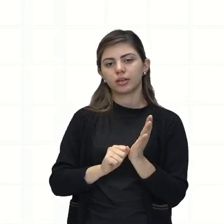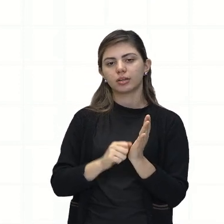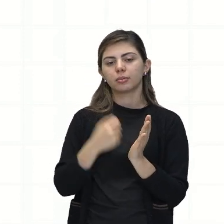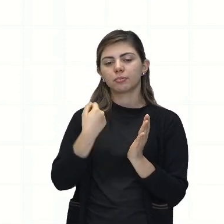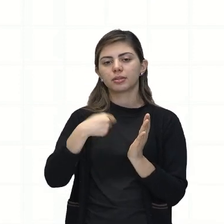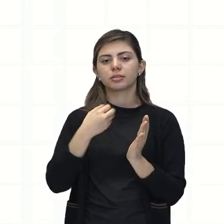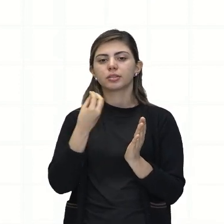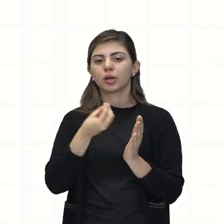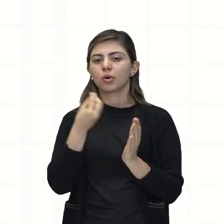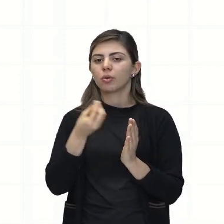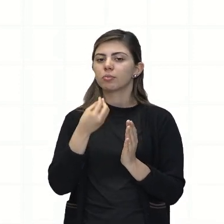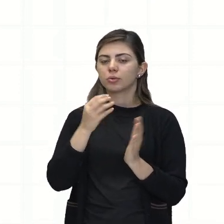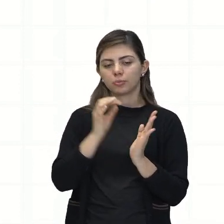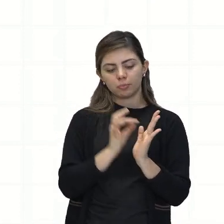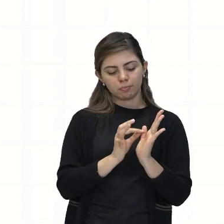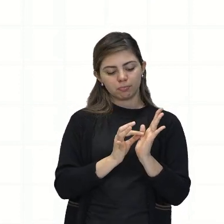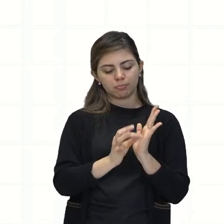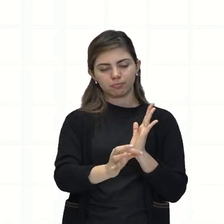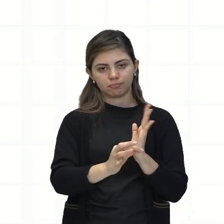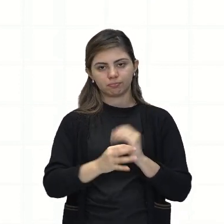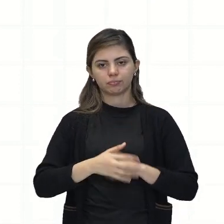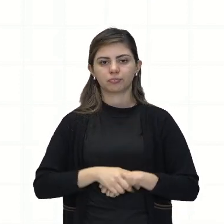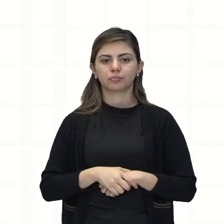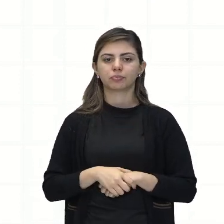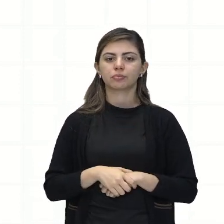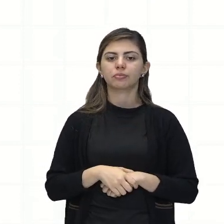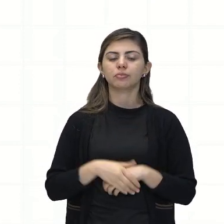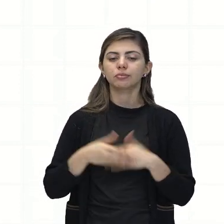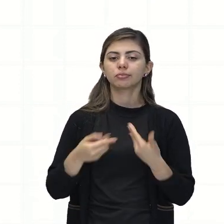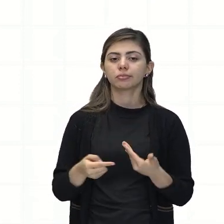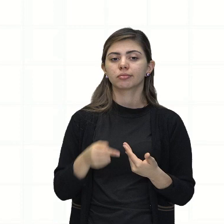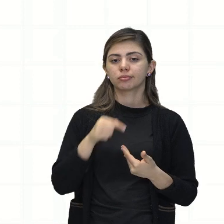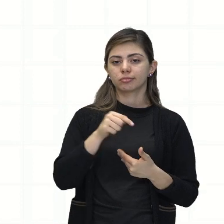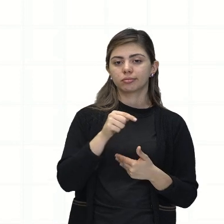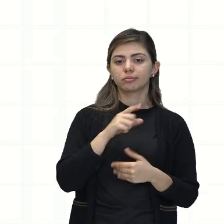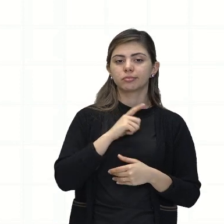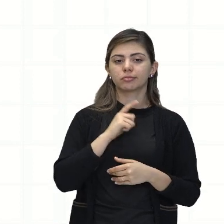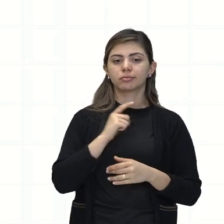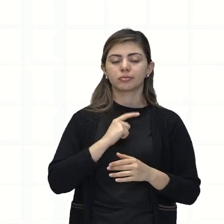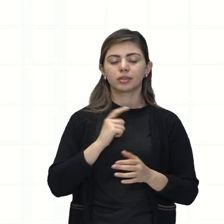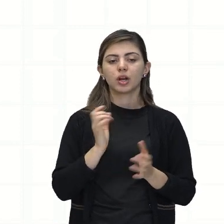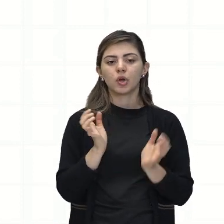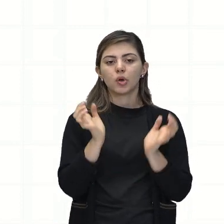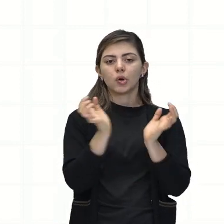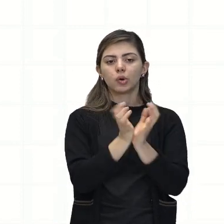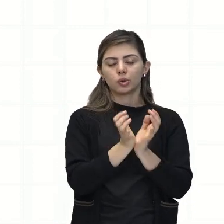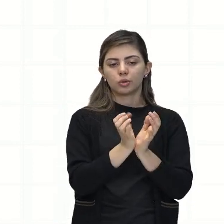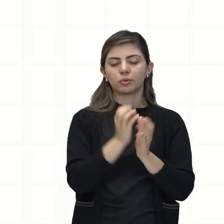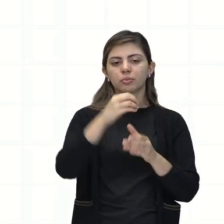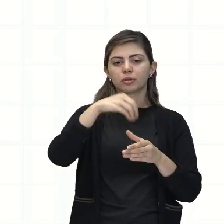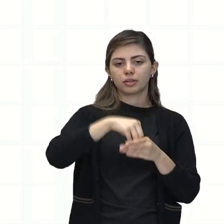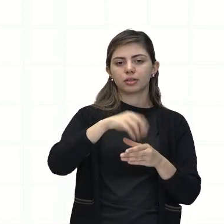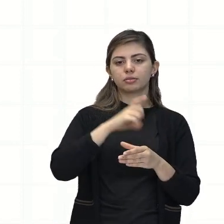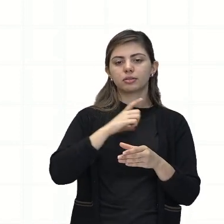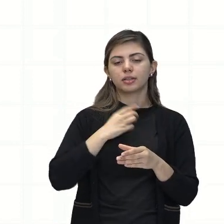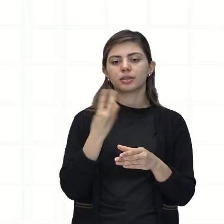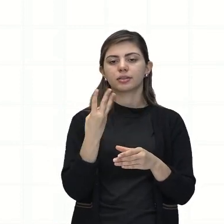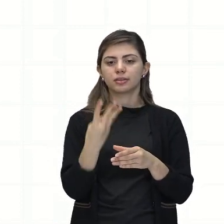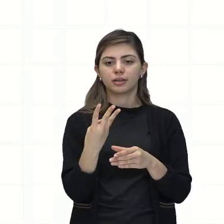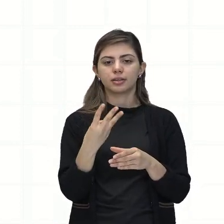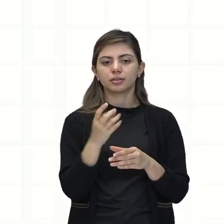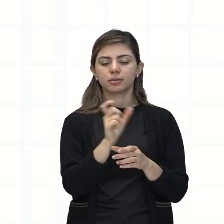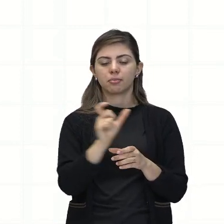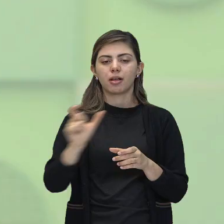com um traço embaixo. As subespécies têm o nome composto por 3 palavras, então aí já é uma